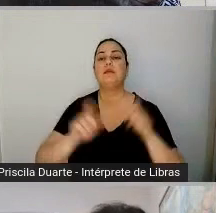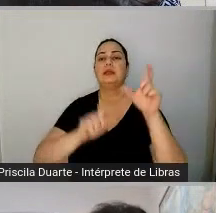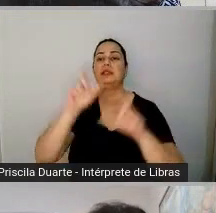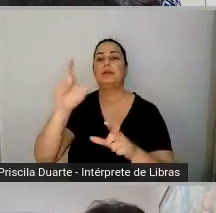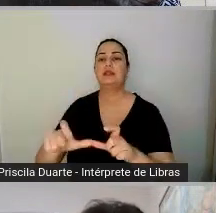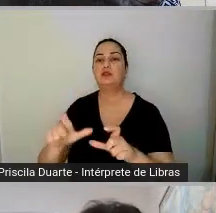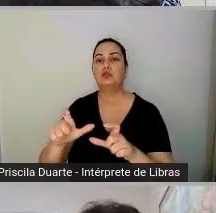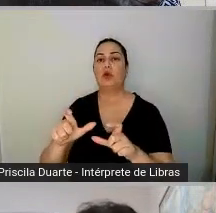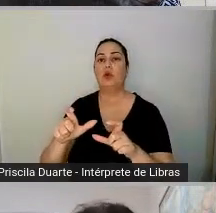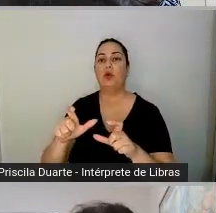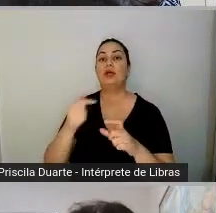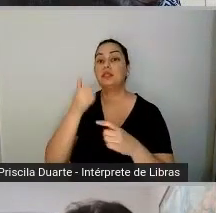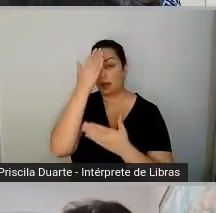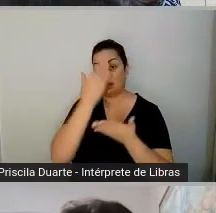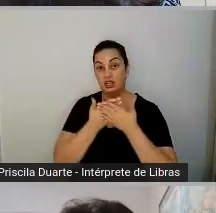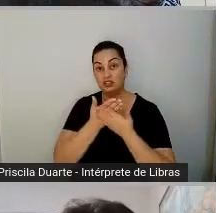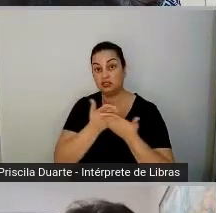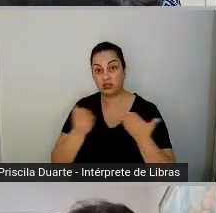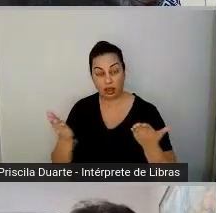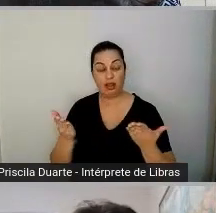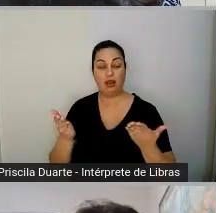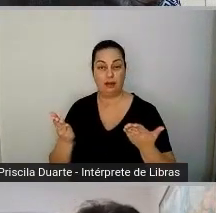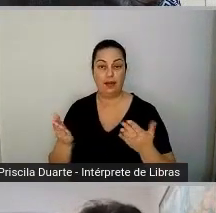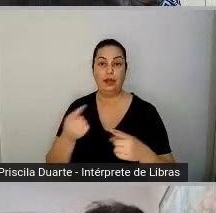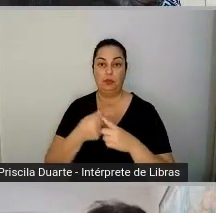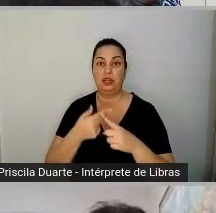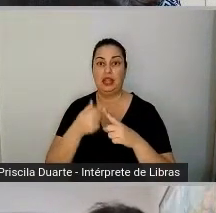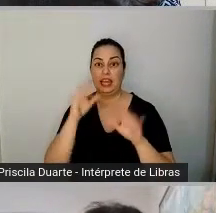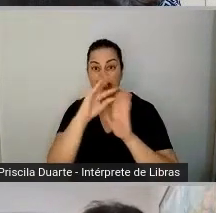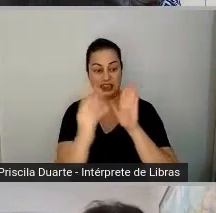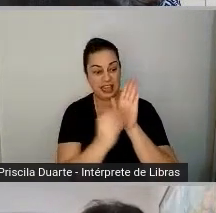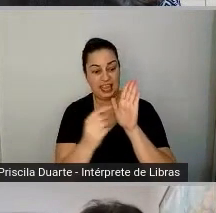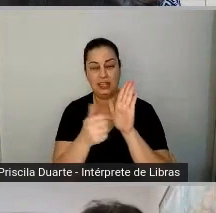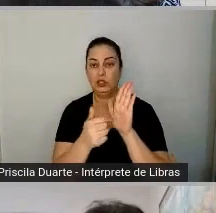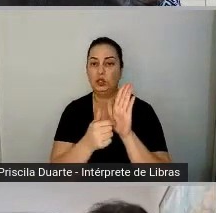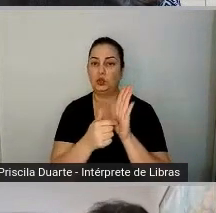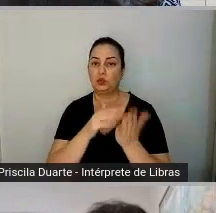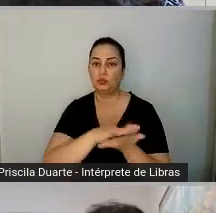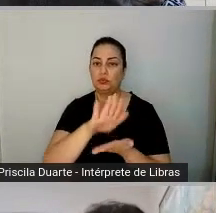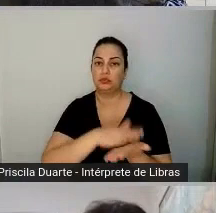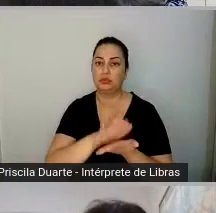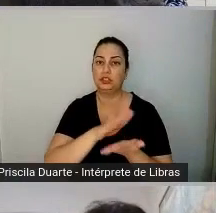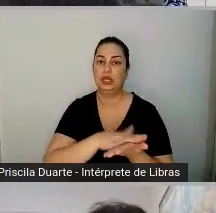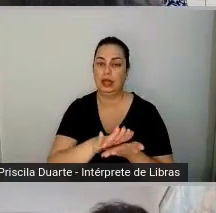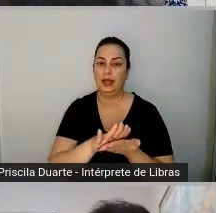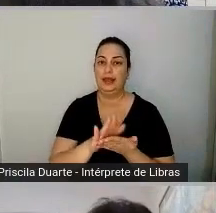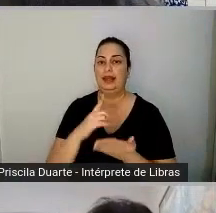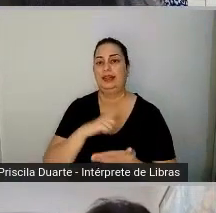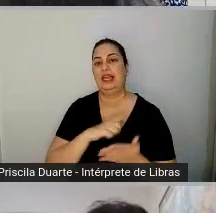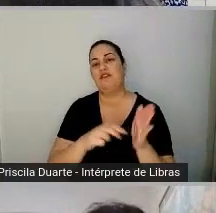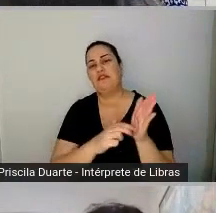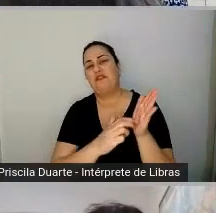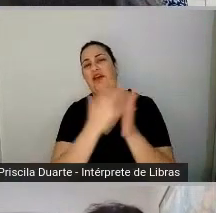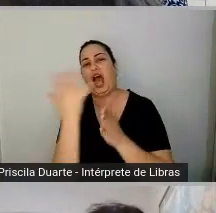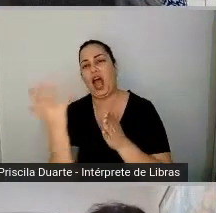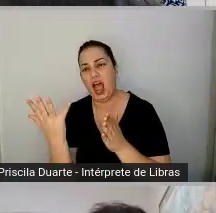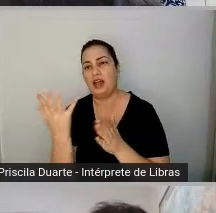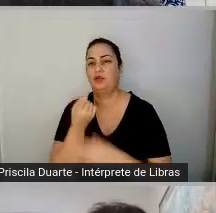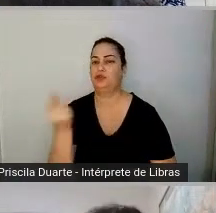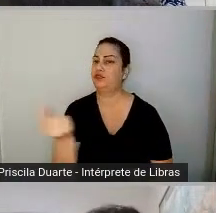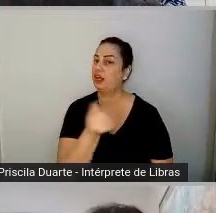tais receitas e despesas primárias, não são consideradas várias fontes de